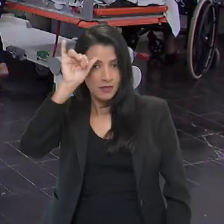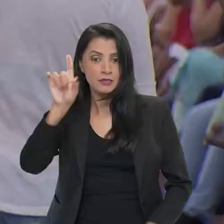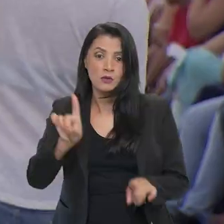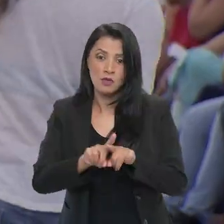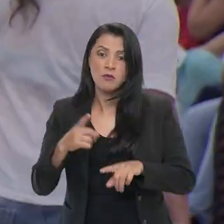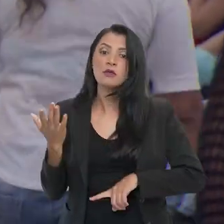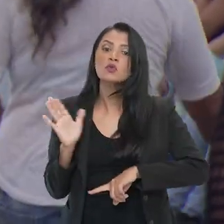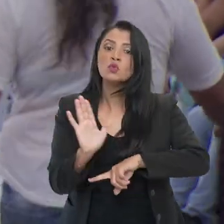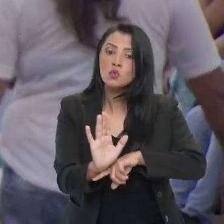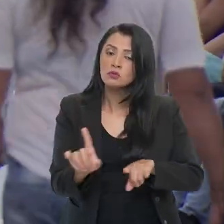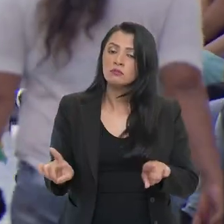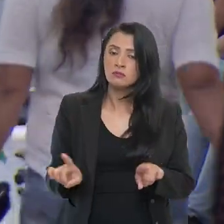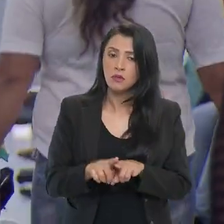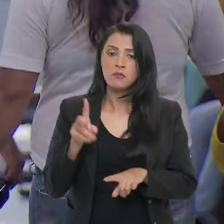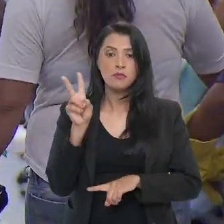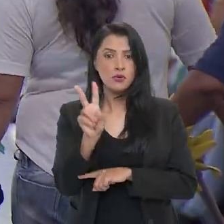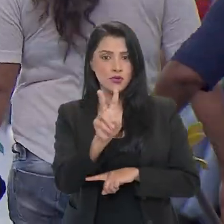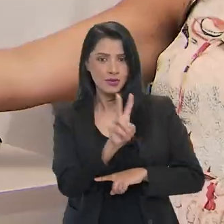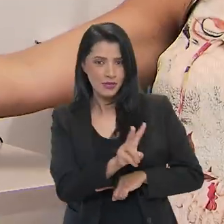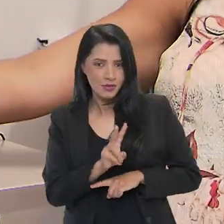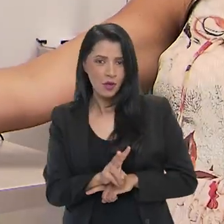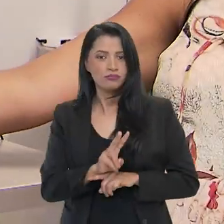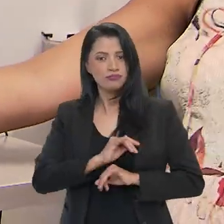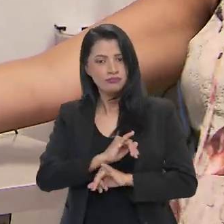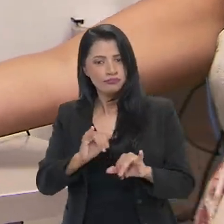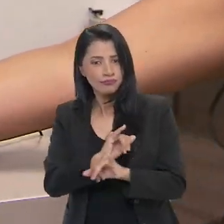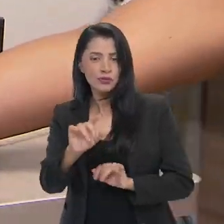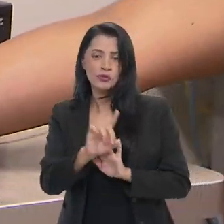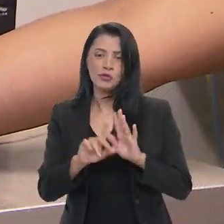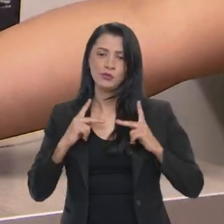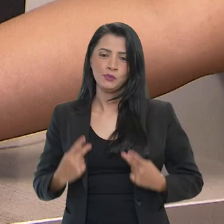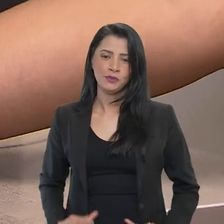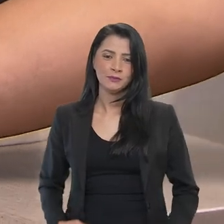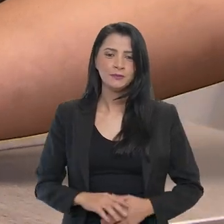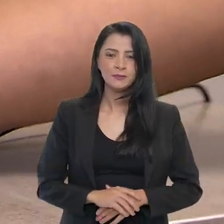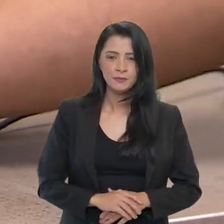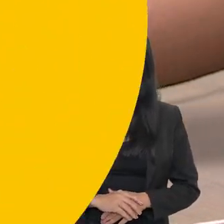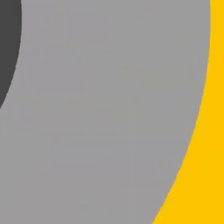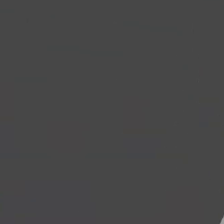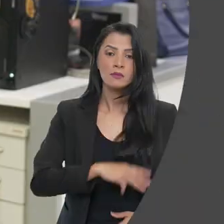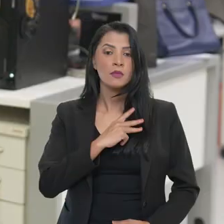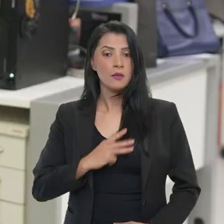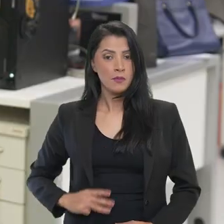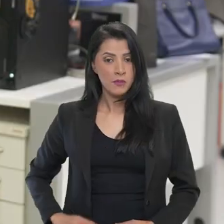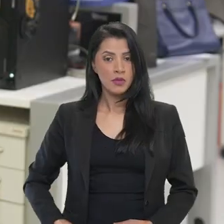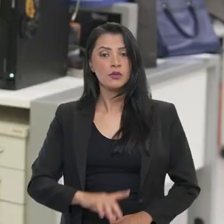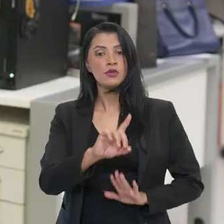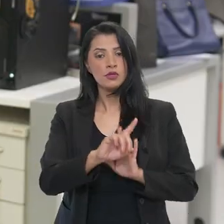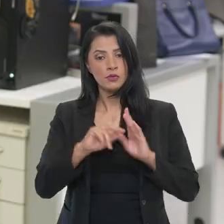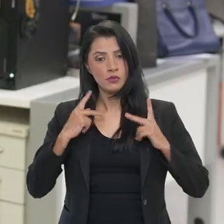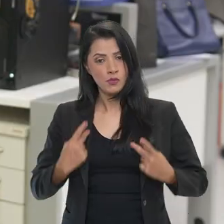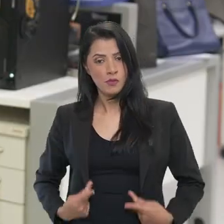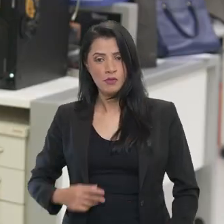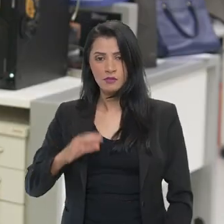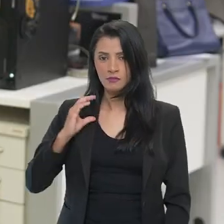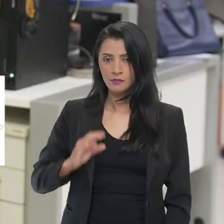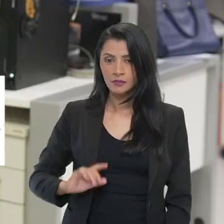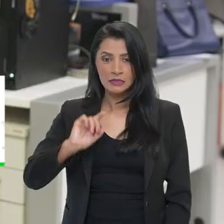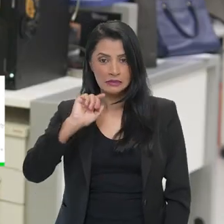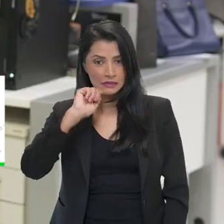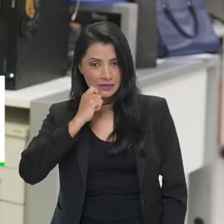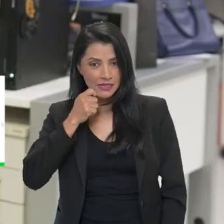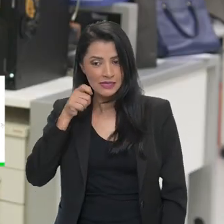na prevenção, na assistência, na proteção e na promoção dos direitos humanos. O ministro dos Direitos Humanos